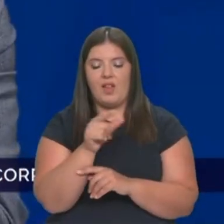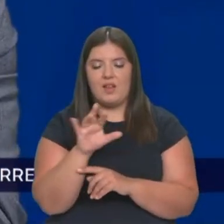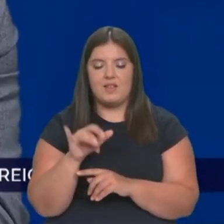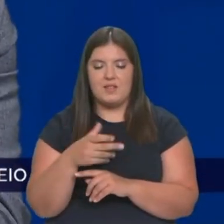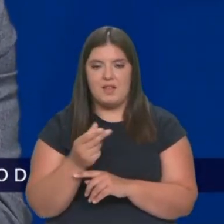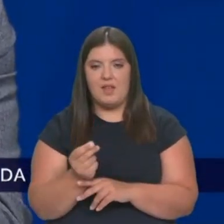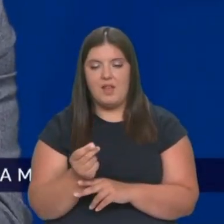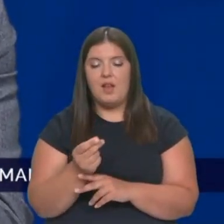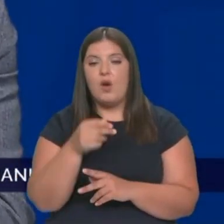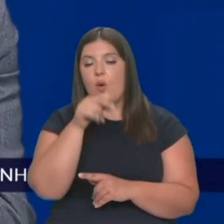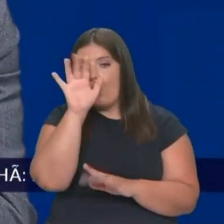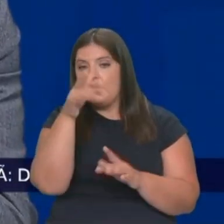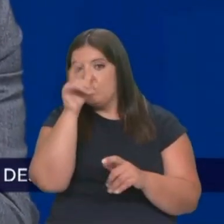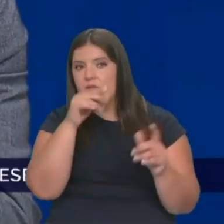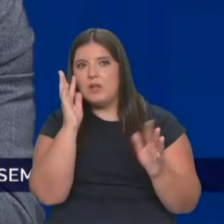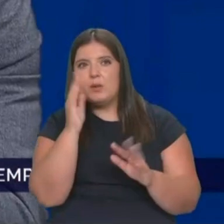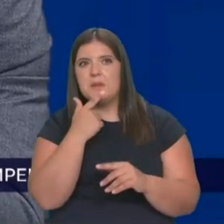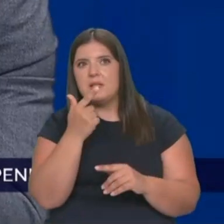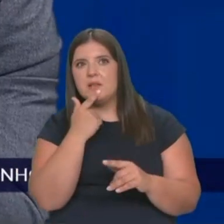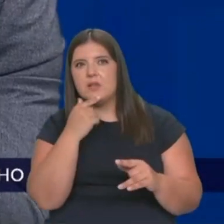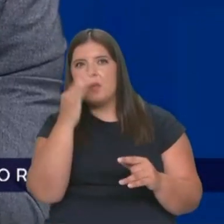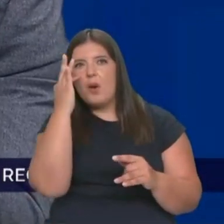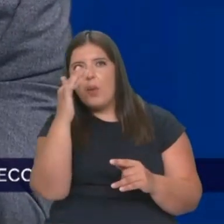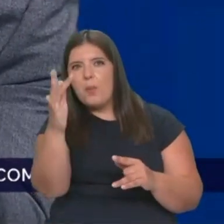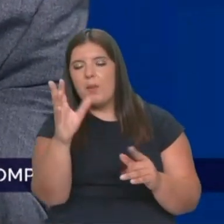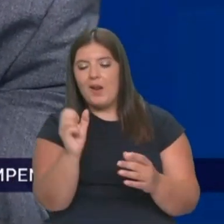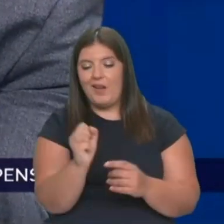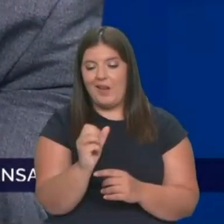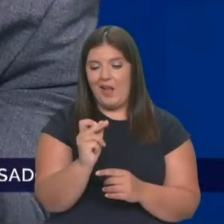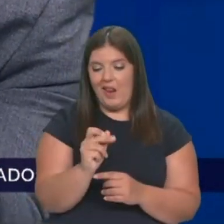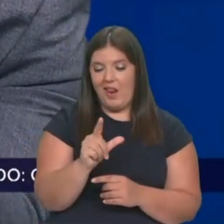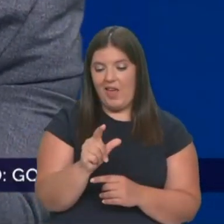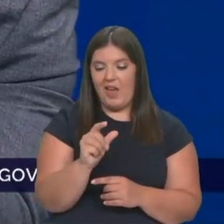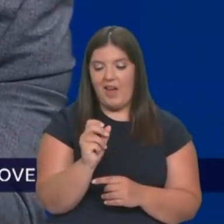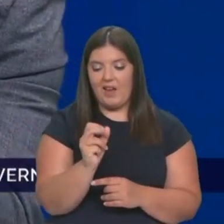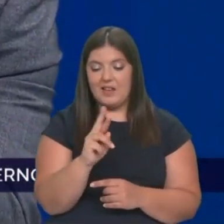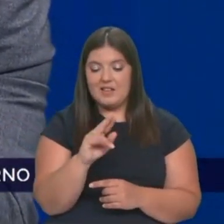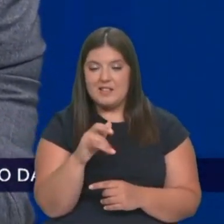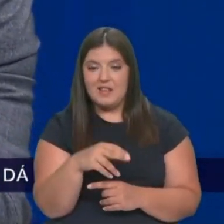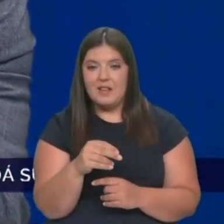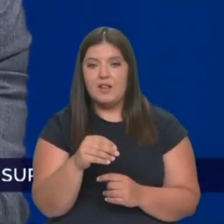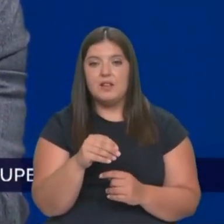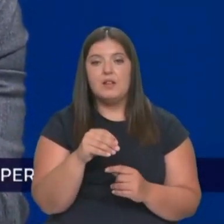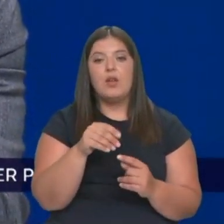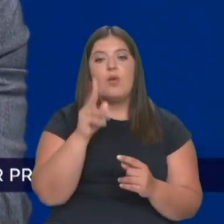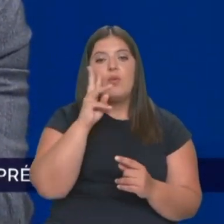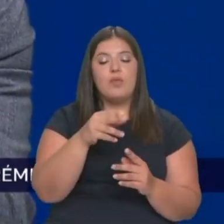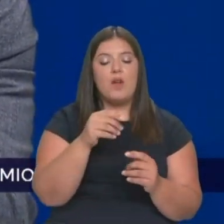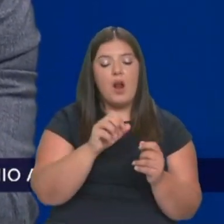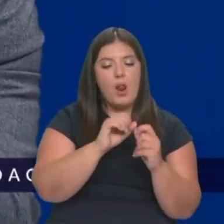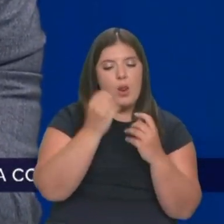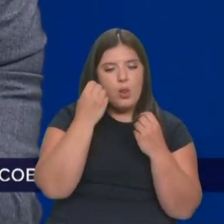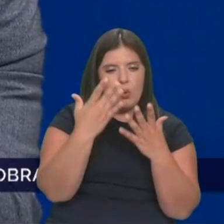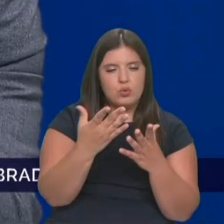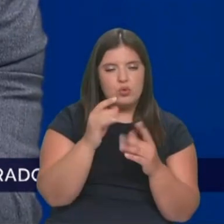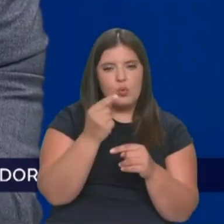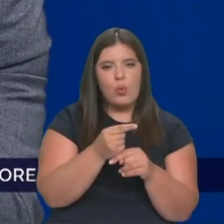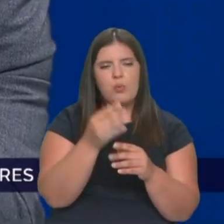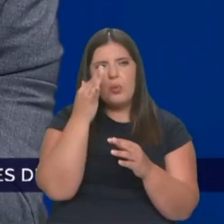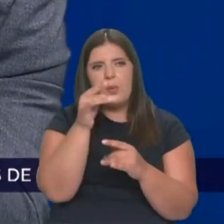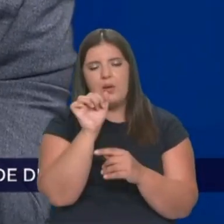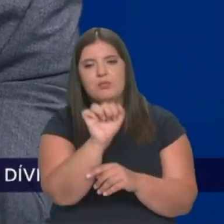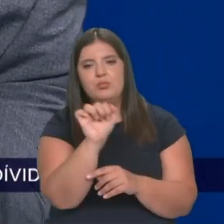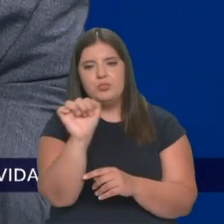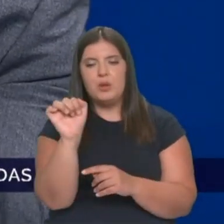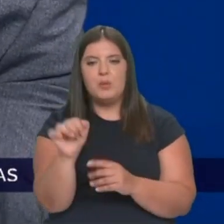Quando os astrónomos tentam perceber o brilho das galáxias, tentam perceber a distribuição de luz por cada pixel do brilho das galáxias.